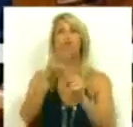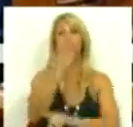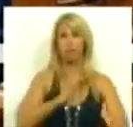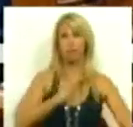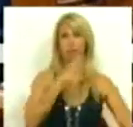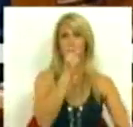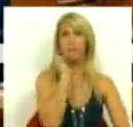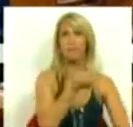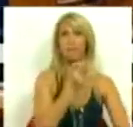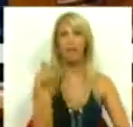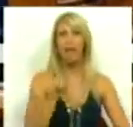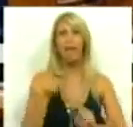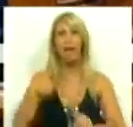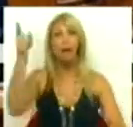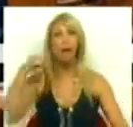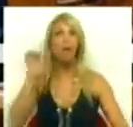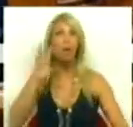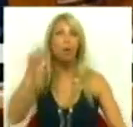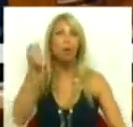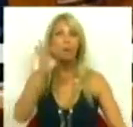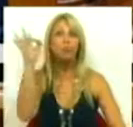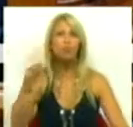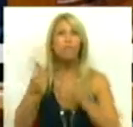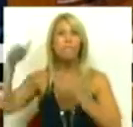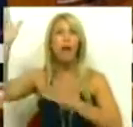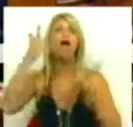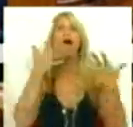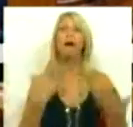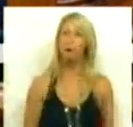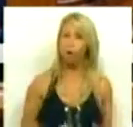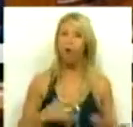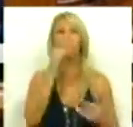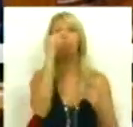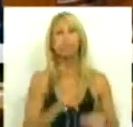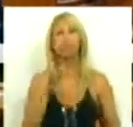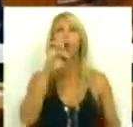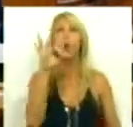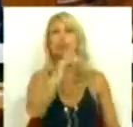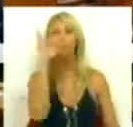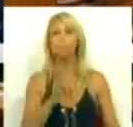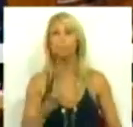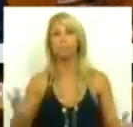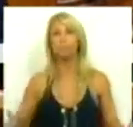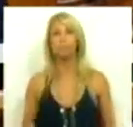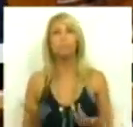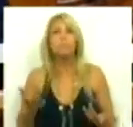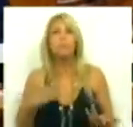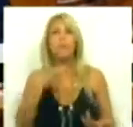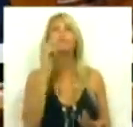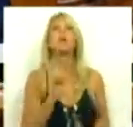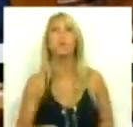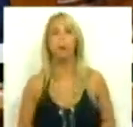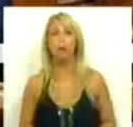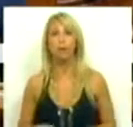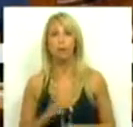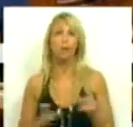anos chegaram uns meses atrás a valores acima dos 15%. Nesta altura estão na casa dos 8%. Significa isto o quê?